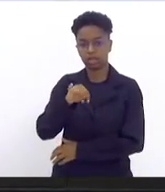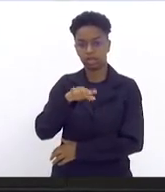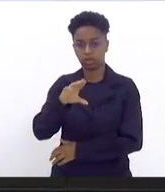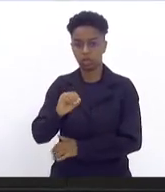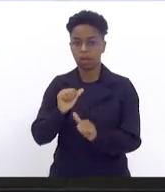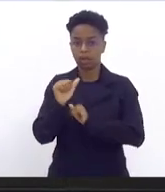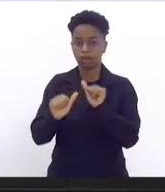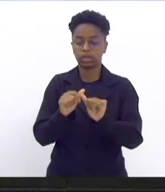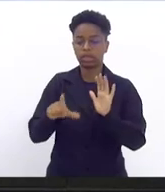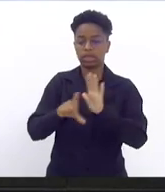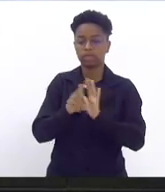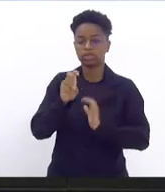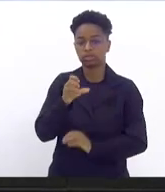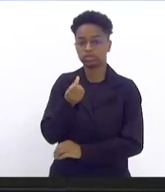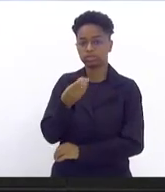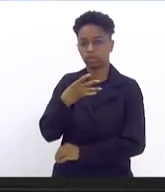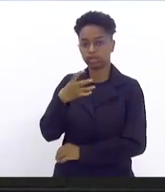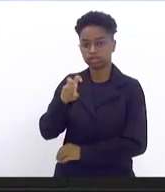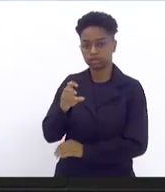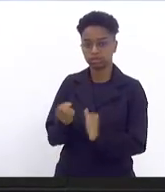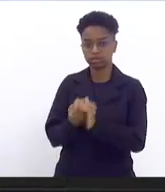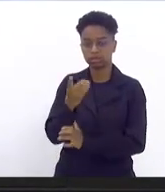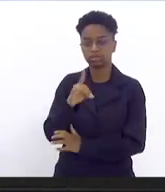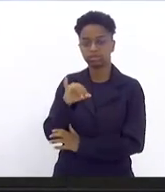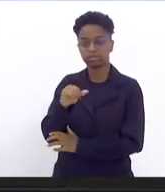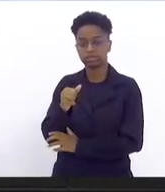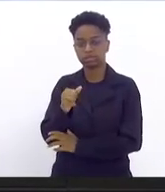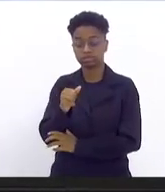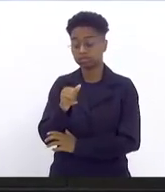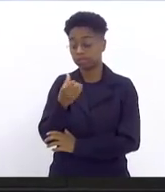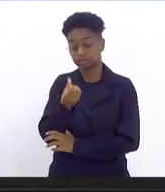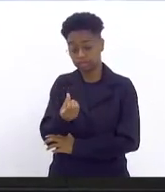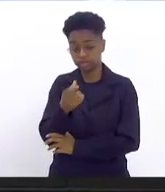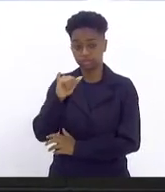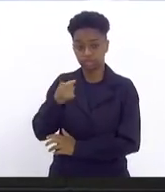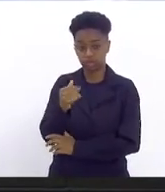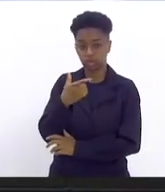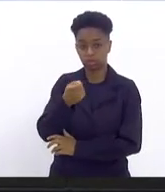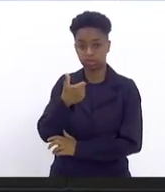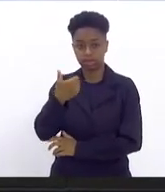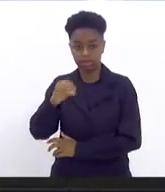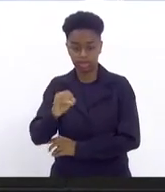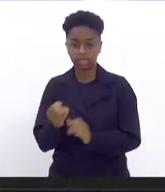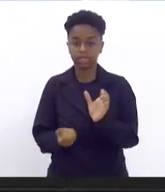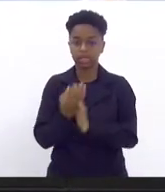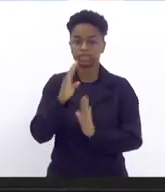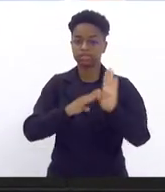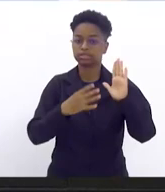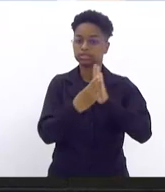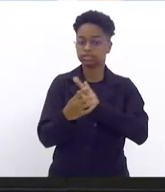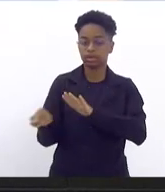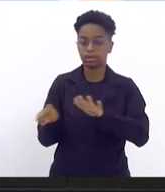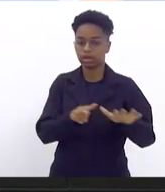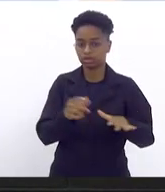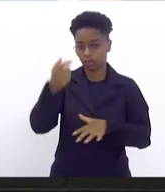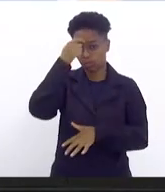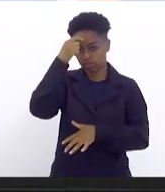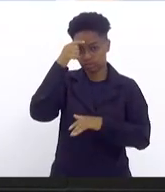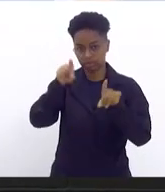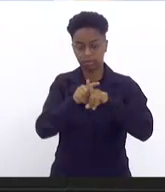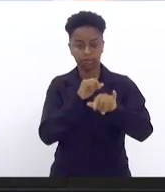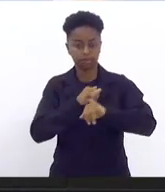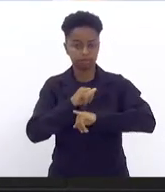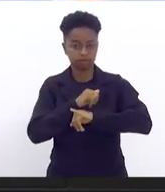lei 5.645 de 6 de janeiro de 2010 para instituir no calendário oficial do Estado do Rio de Janeiro a Semana Estadual de Conscientização e